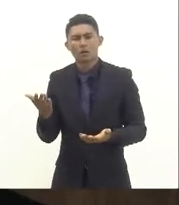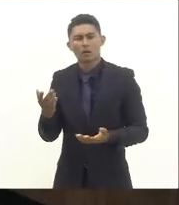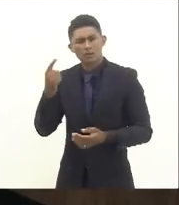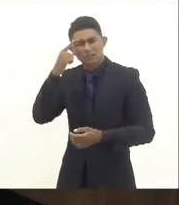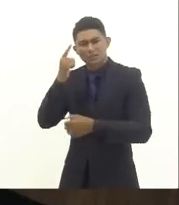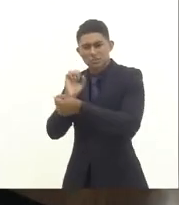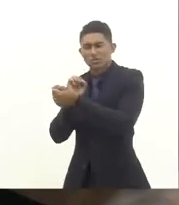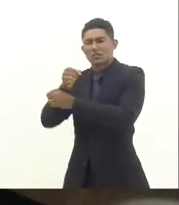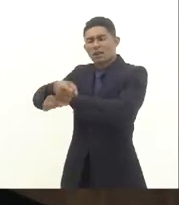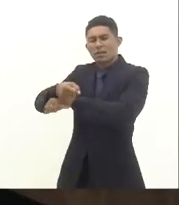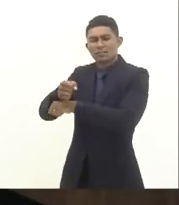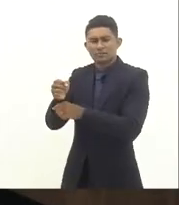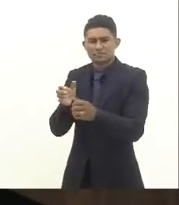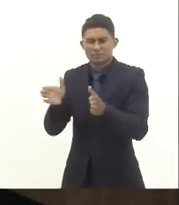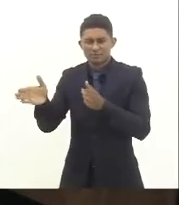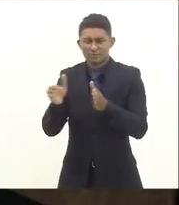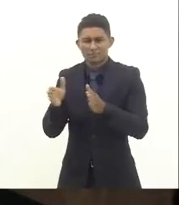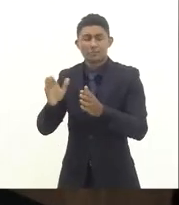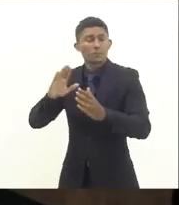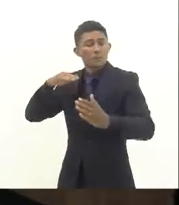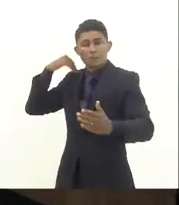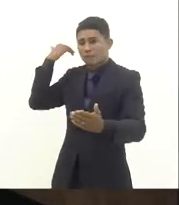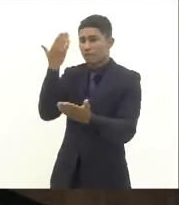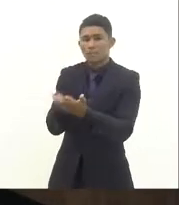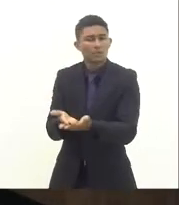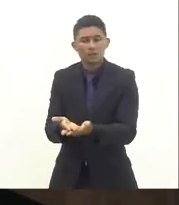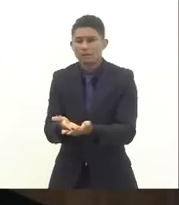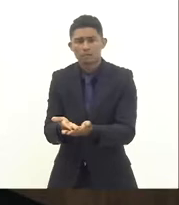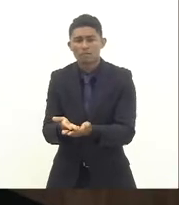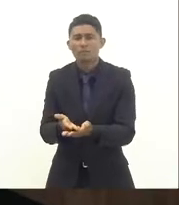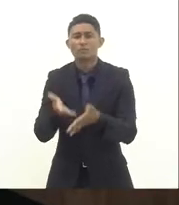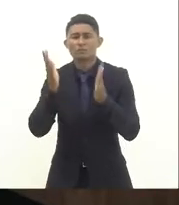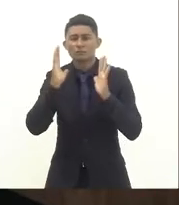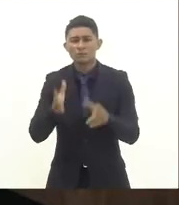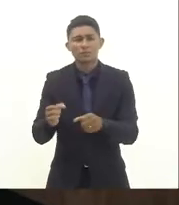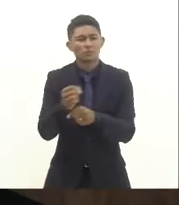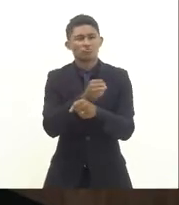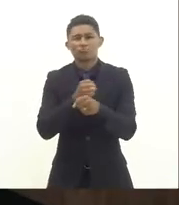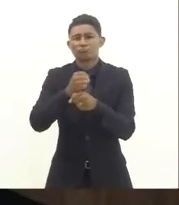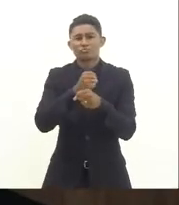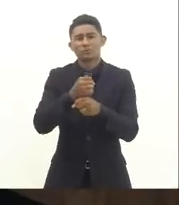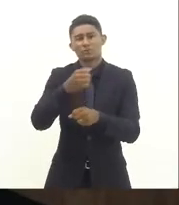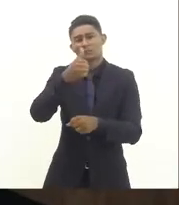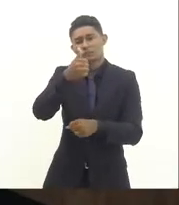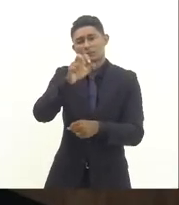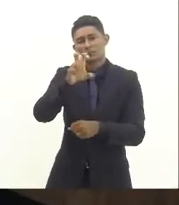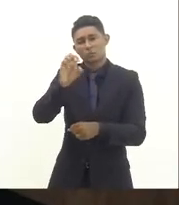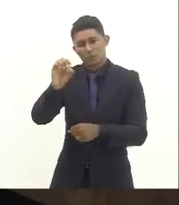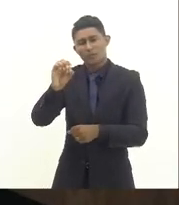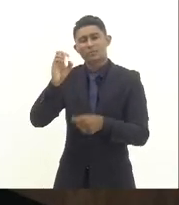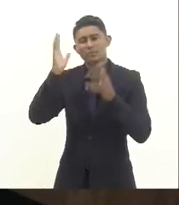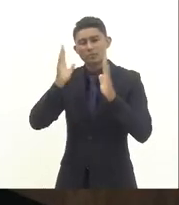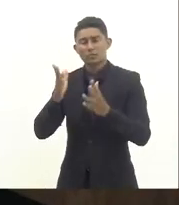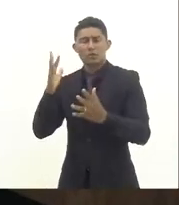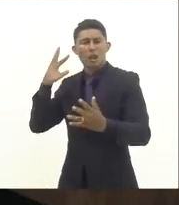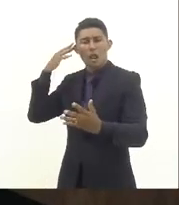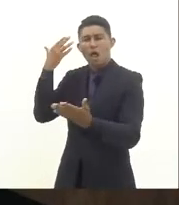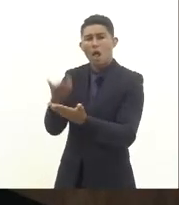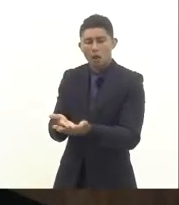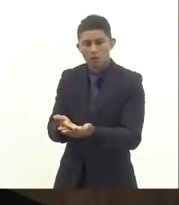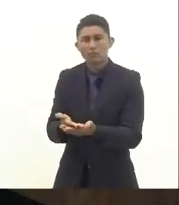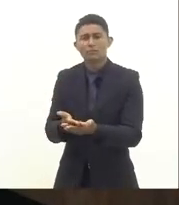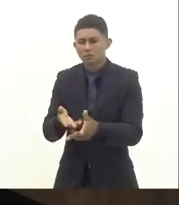escravização até hoje passado mais de 150 anos nesse período seguem sendo